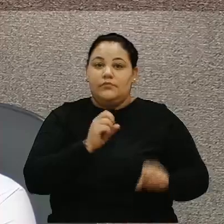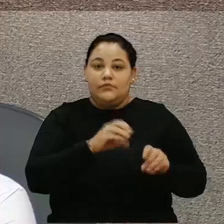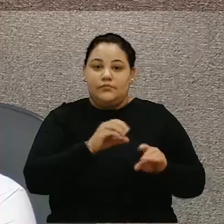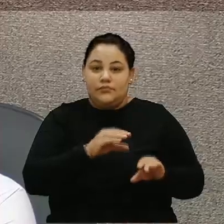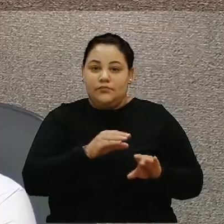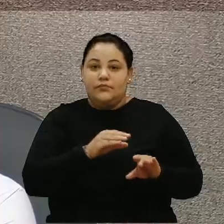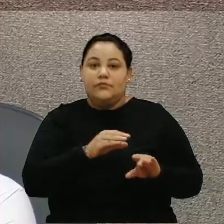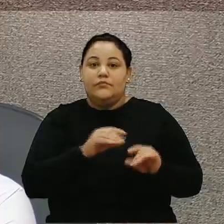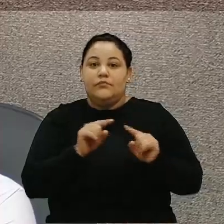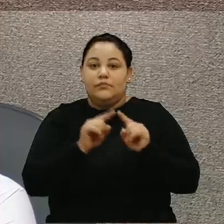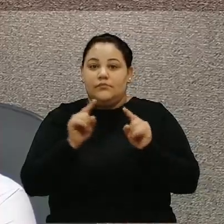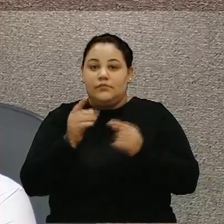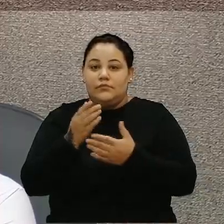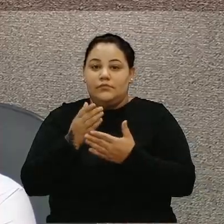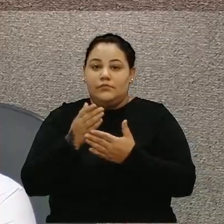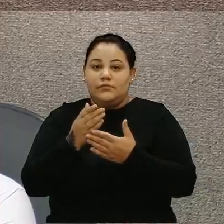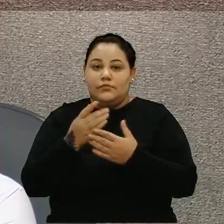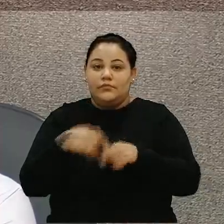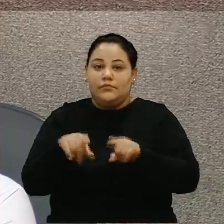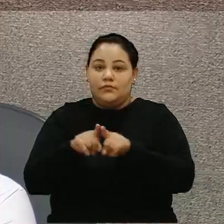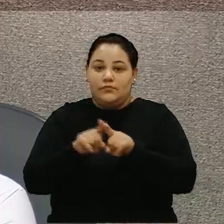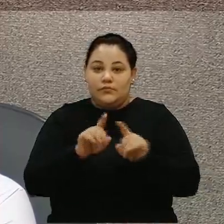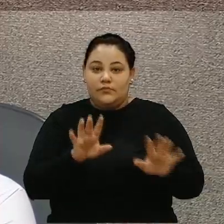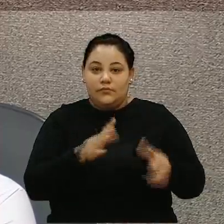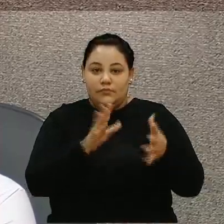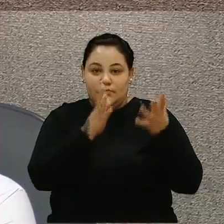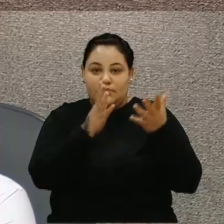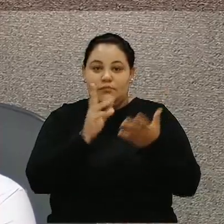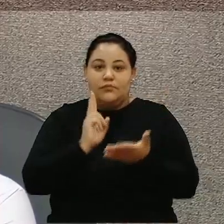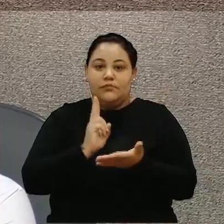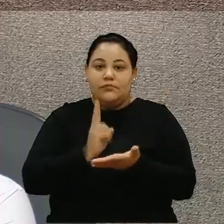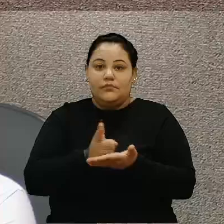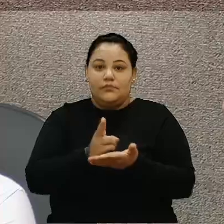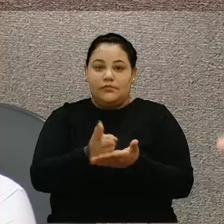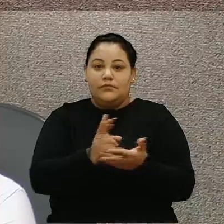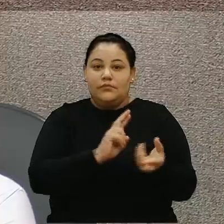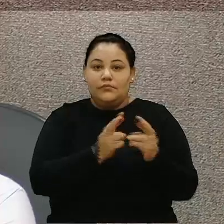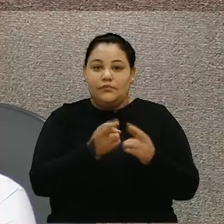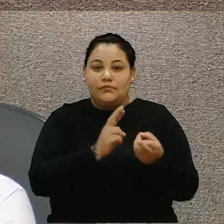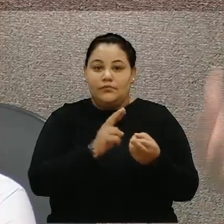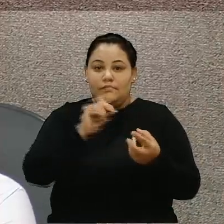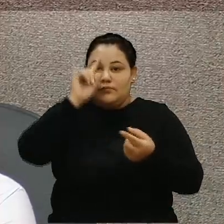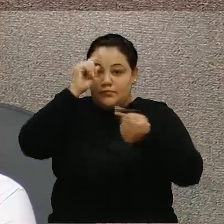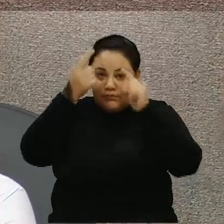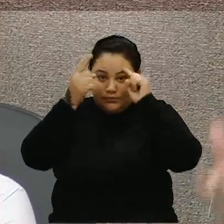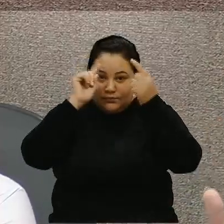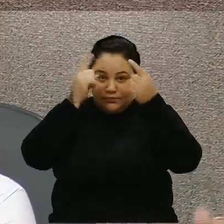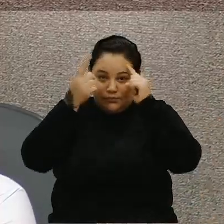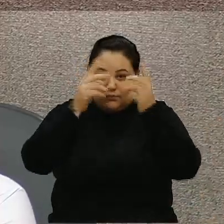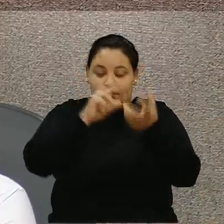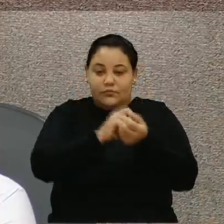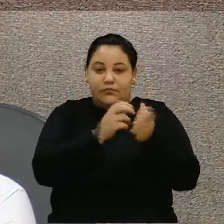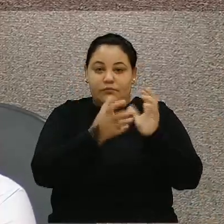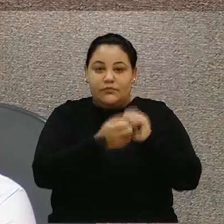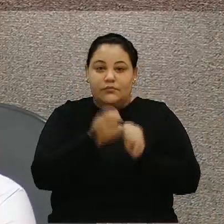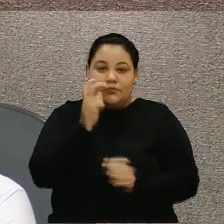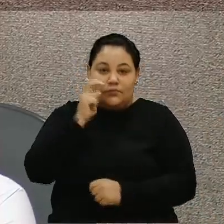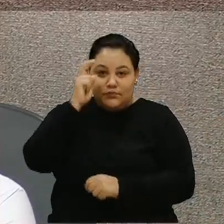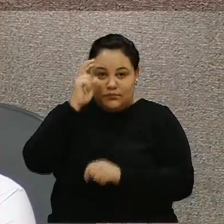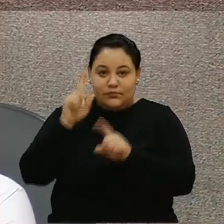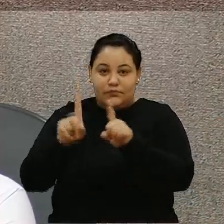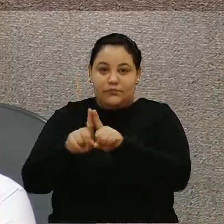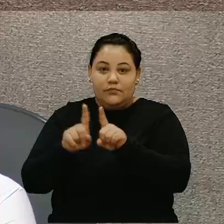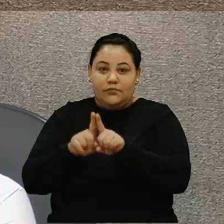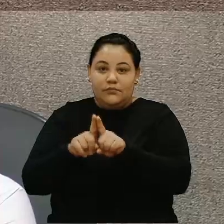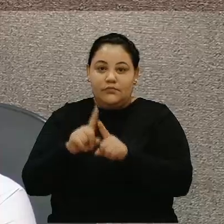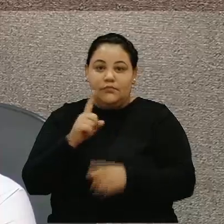regular, mas também incentivando sempre a questão da criatividade, da arte e da cultura,